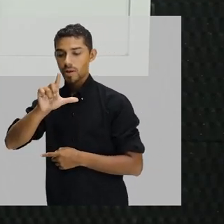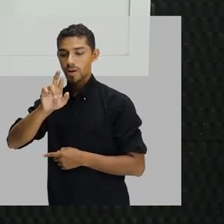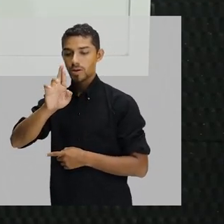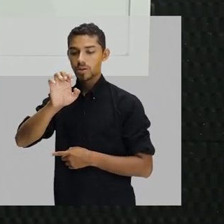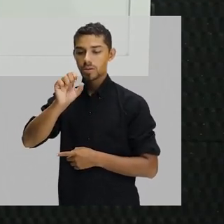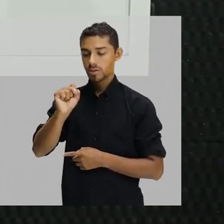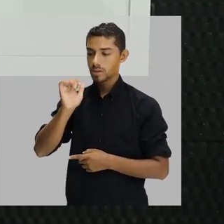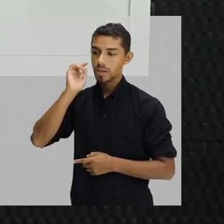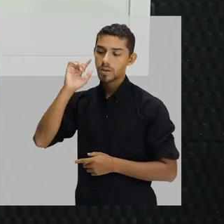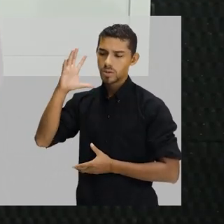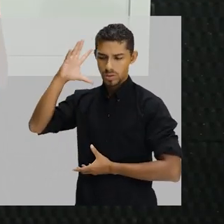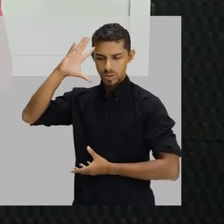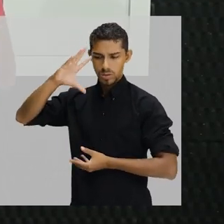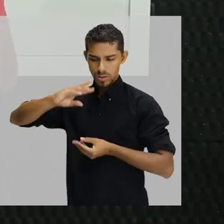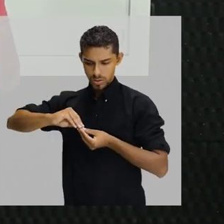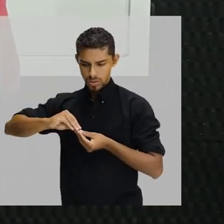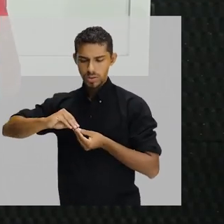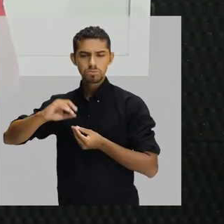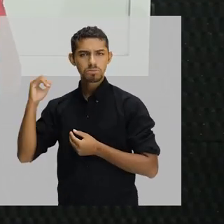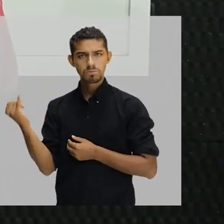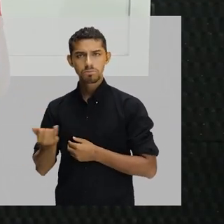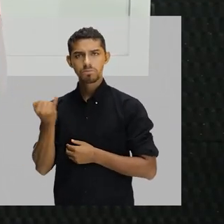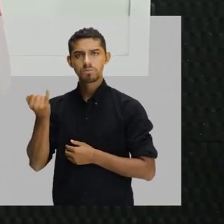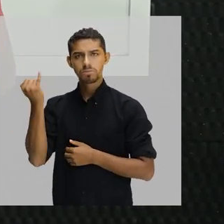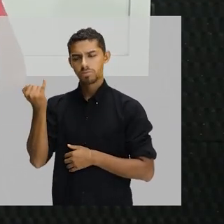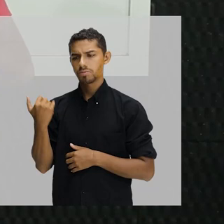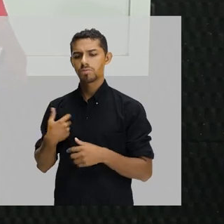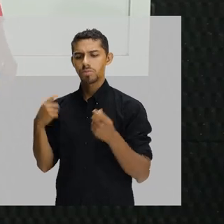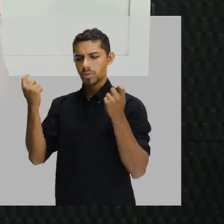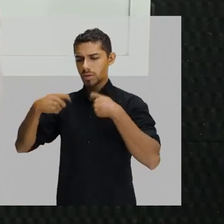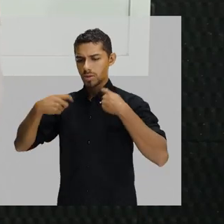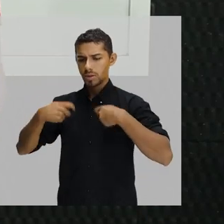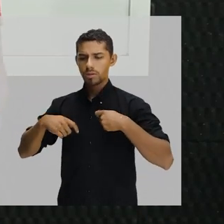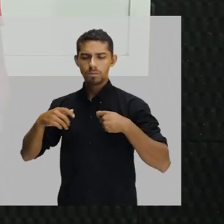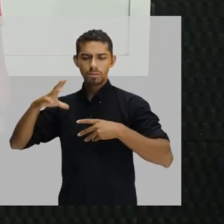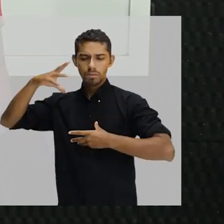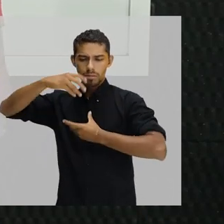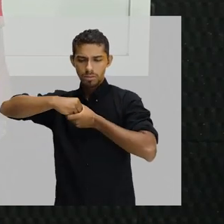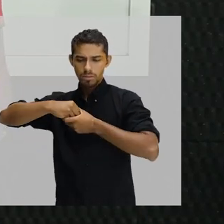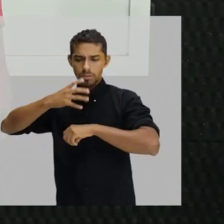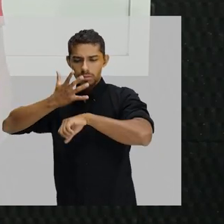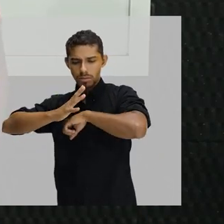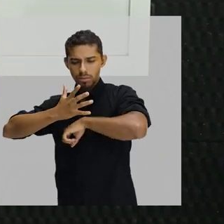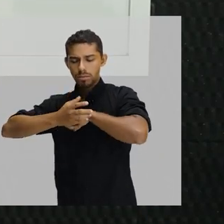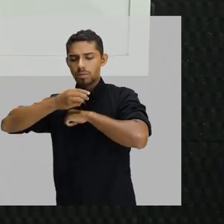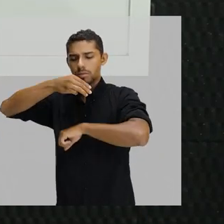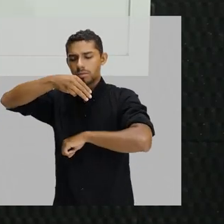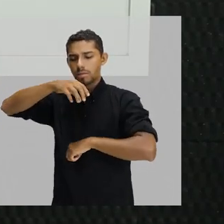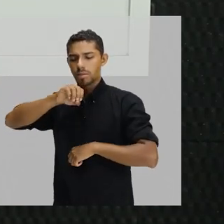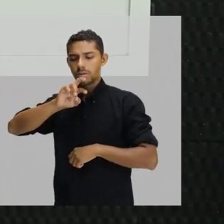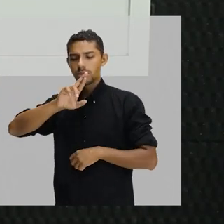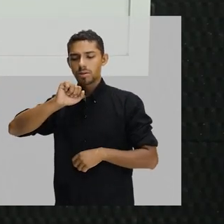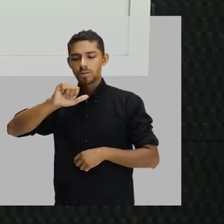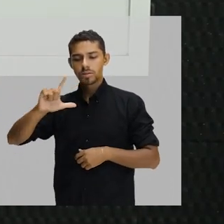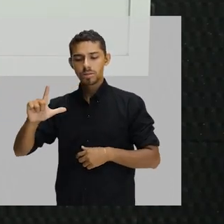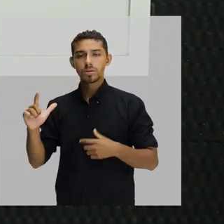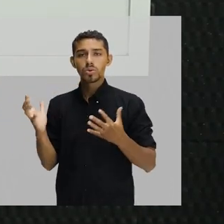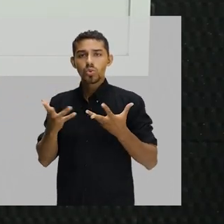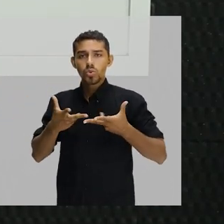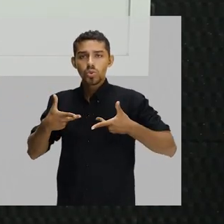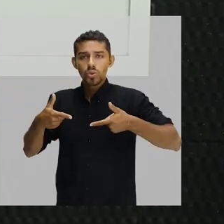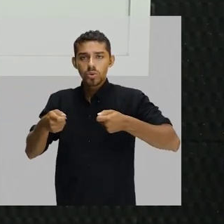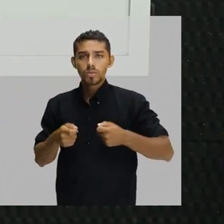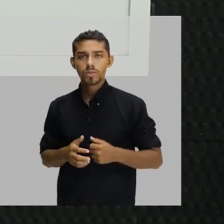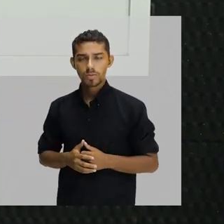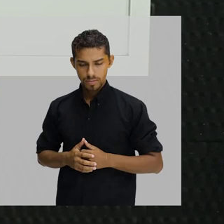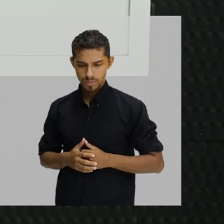que permeiam a sua consciência, os elementos fundamentais que estão ali dentro da sua prática moral efetiva, as suas